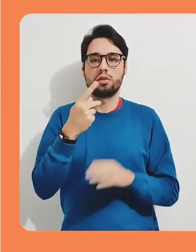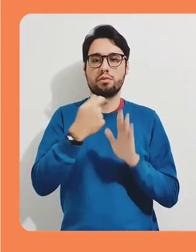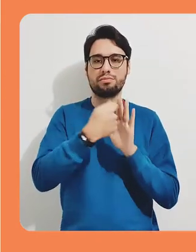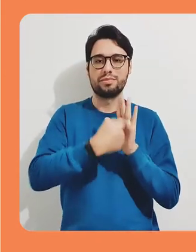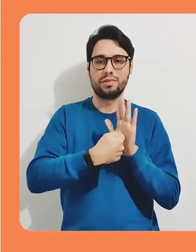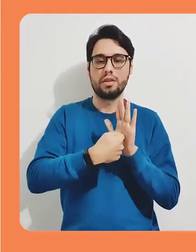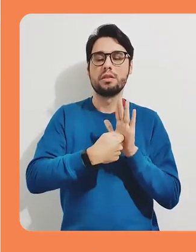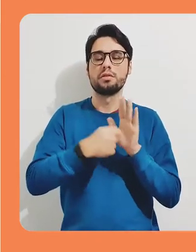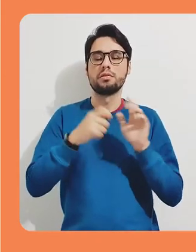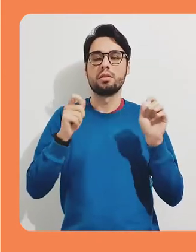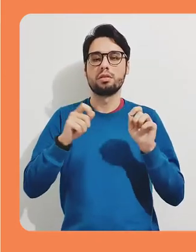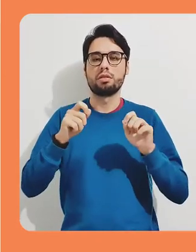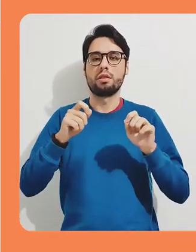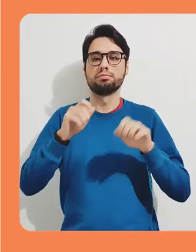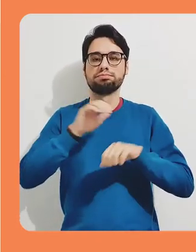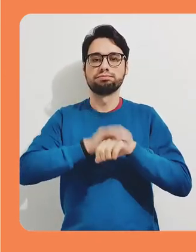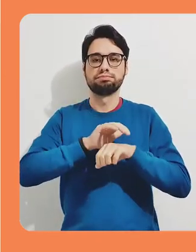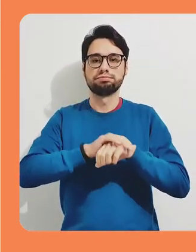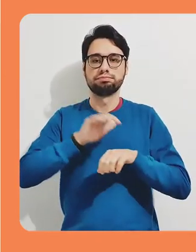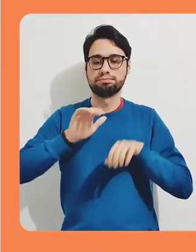ele apareceria